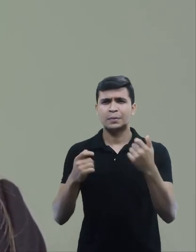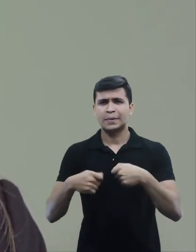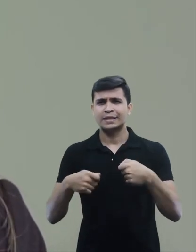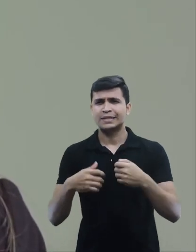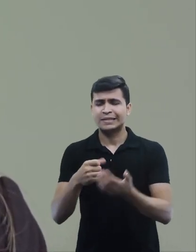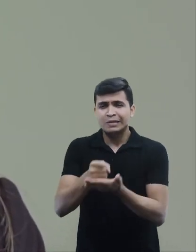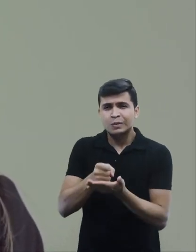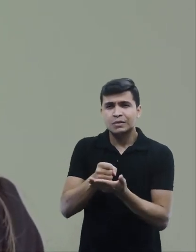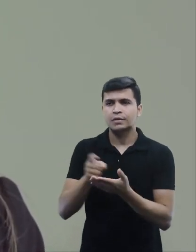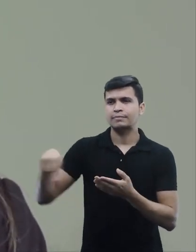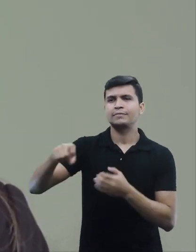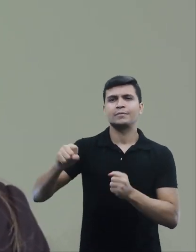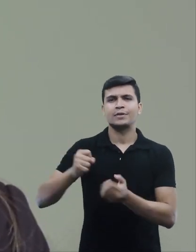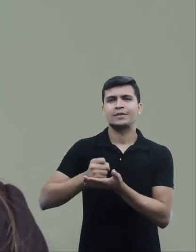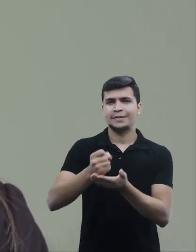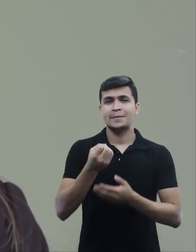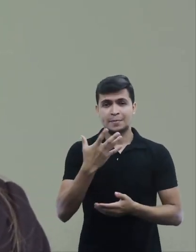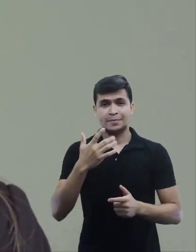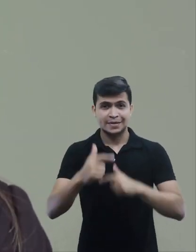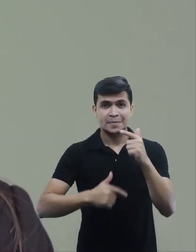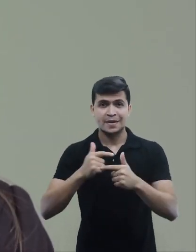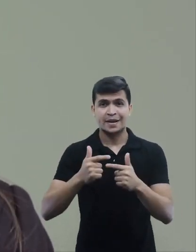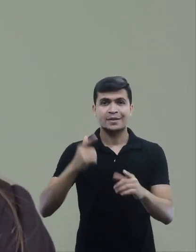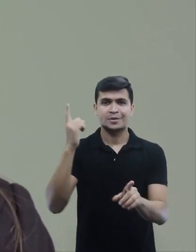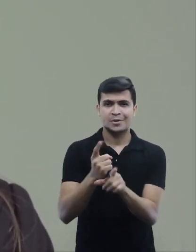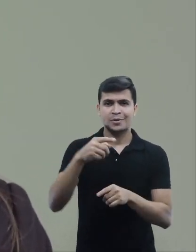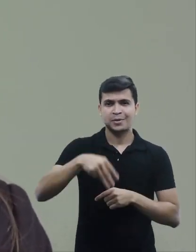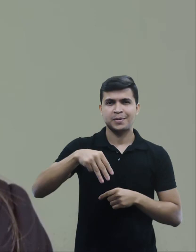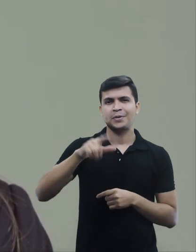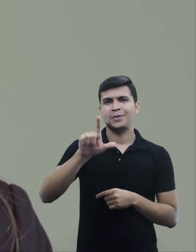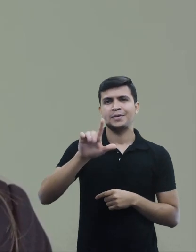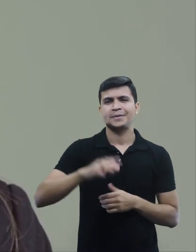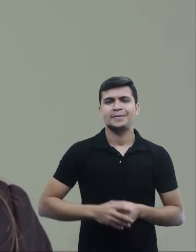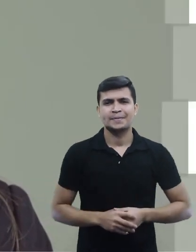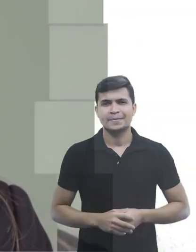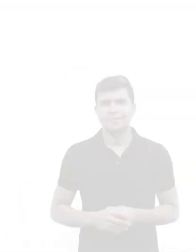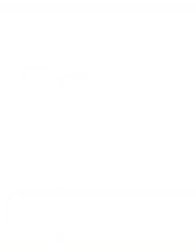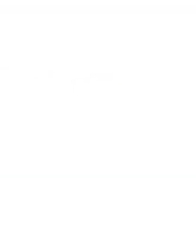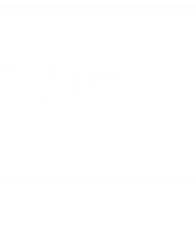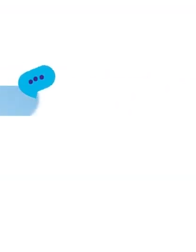dúvidas ou precise de qualquer suporte específico. Bom trabalho e até o módulo 2.